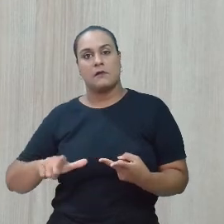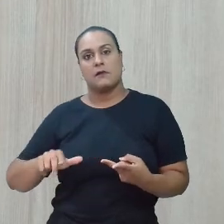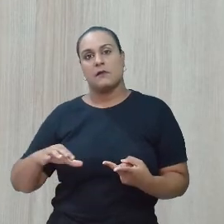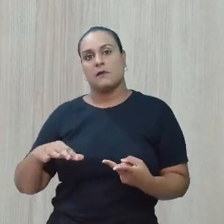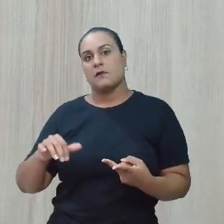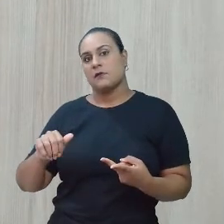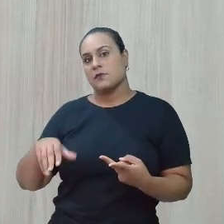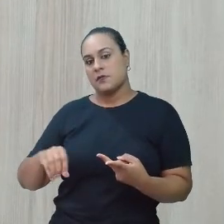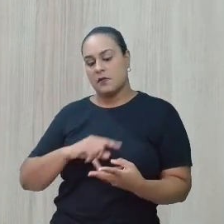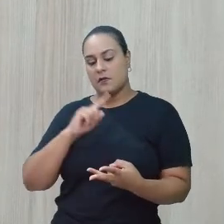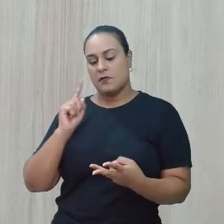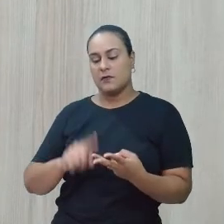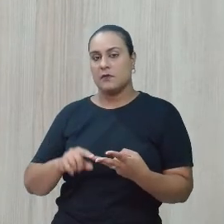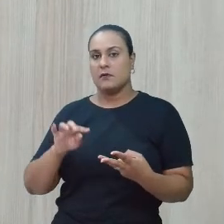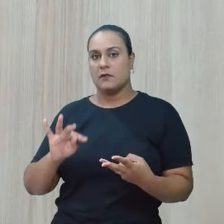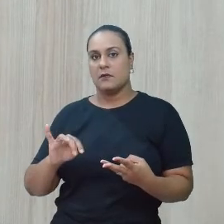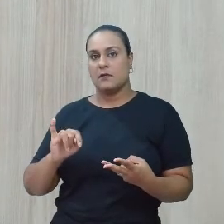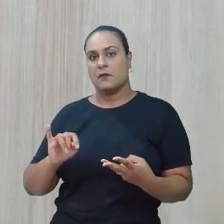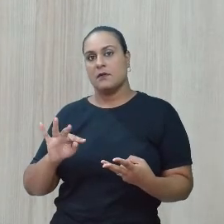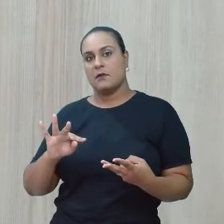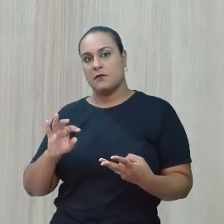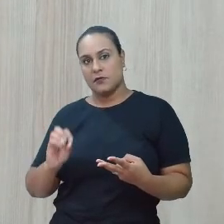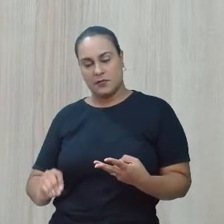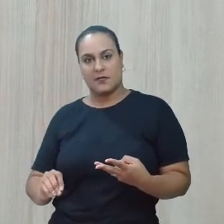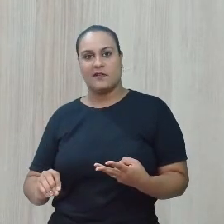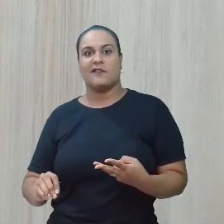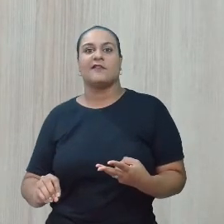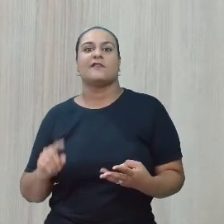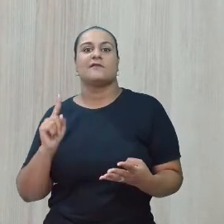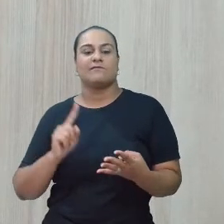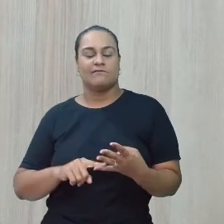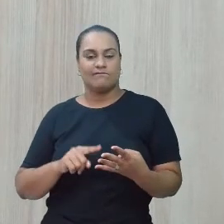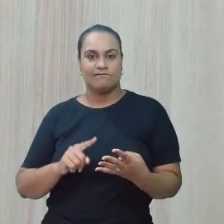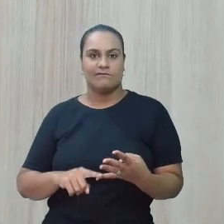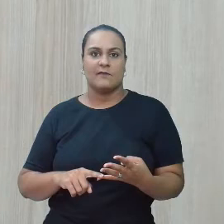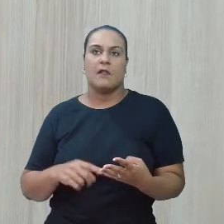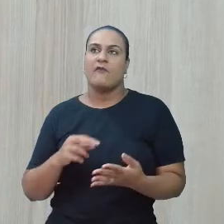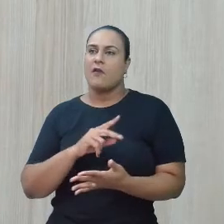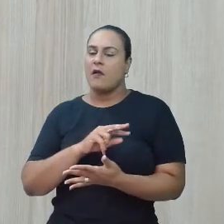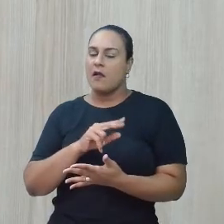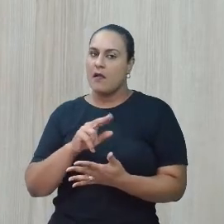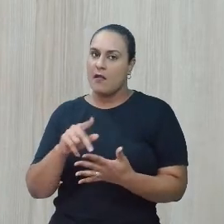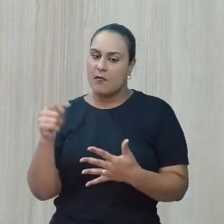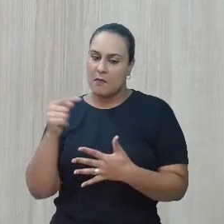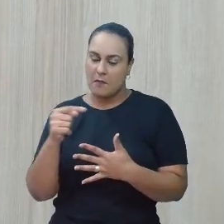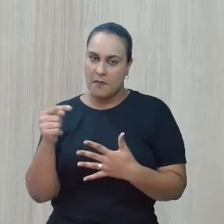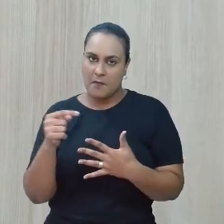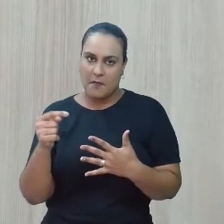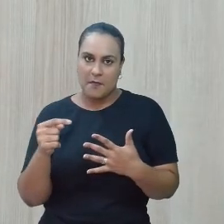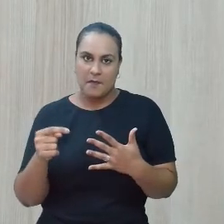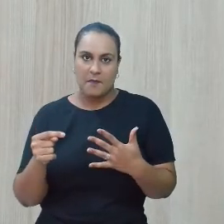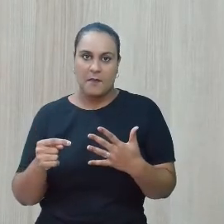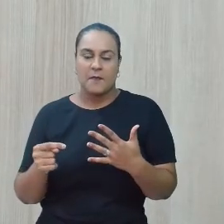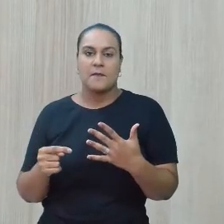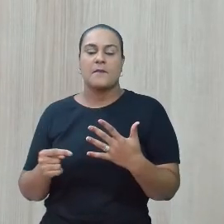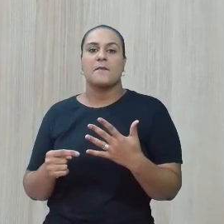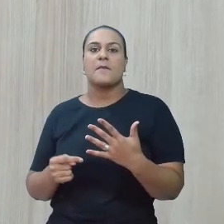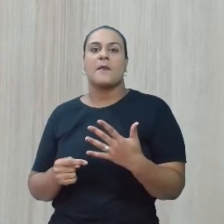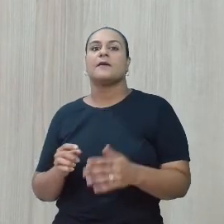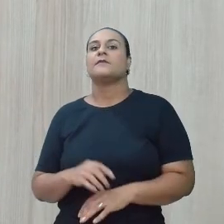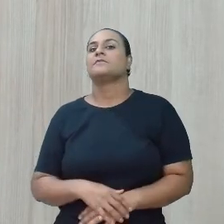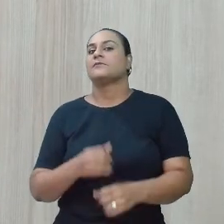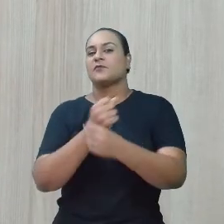Tito, professora de escola, Divino Espírito Santo, Nadir Colasso está aqui. Mandamos